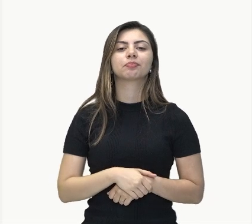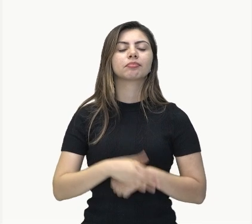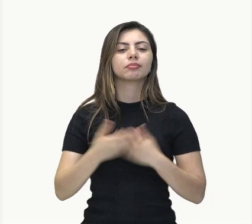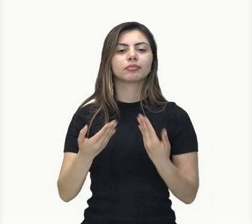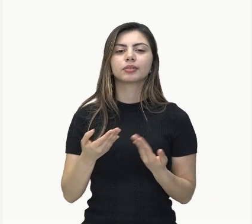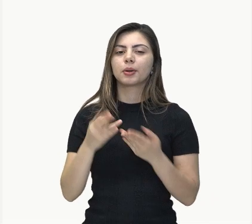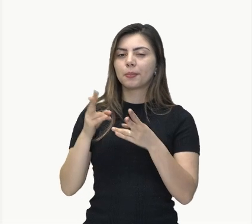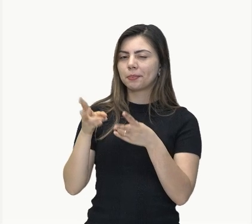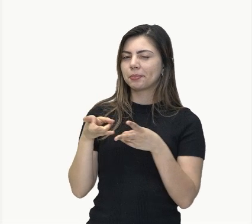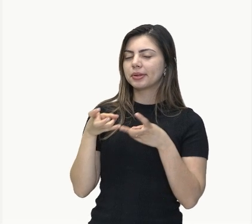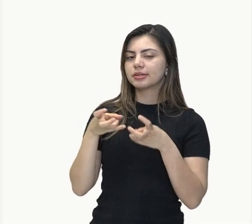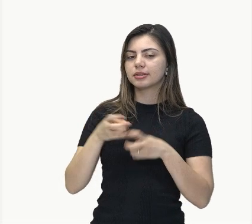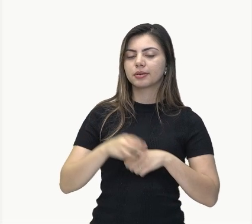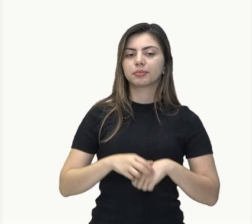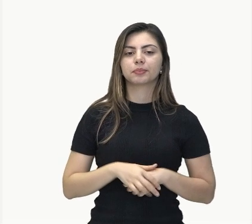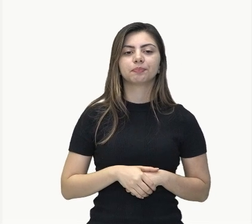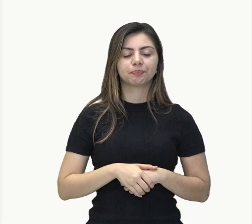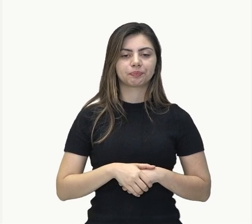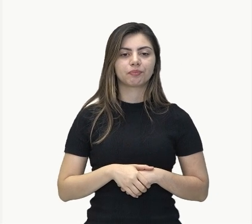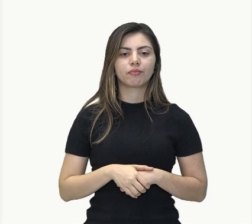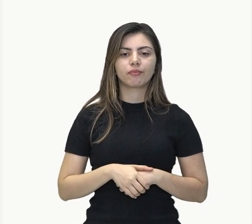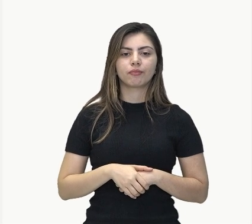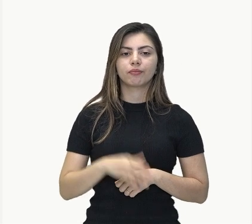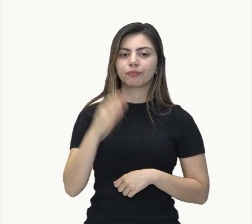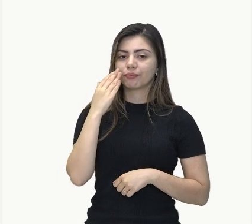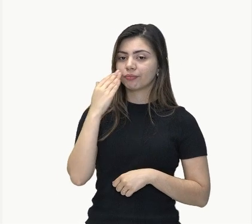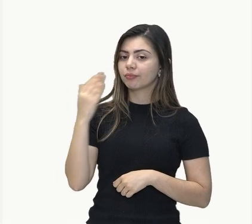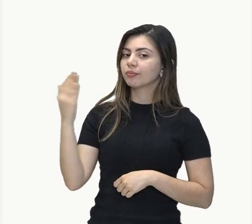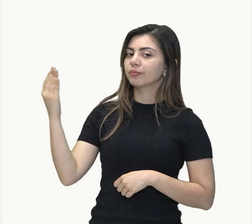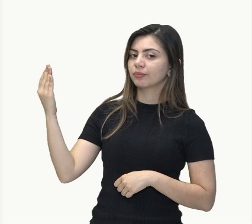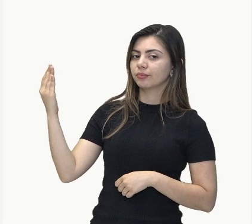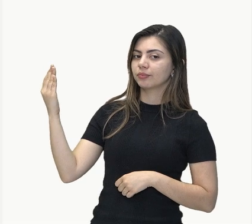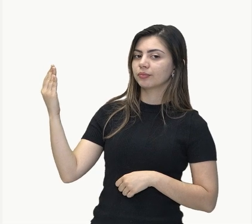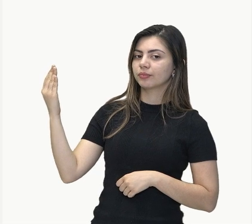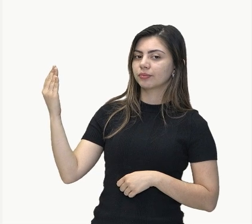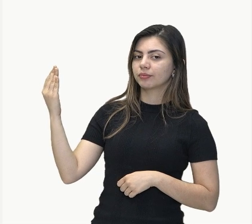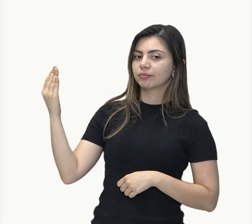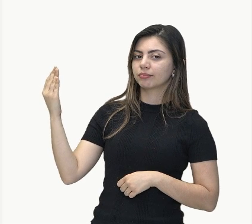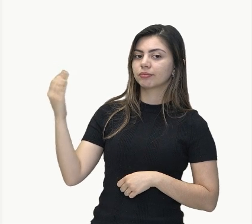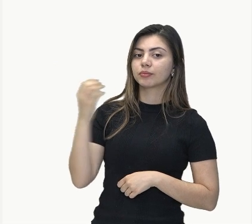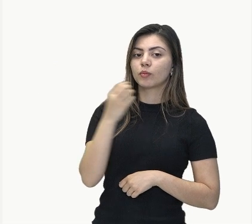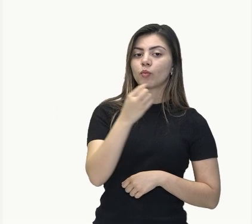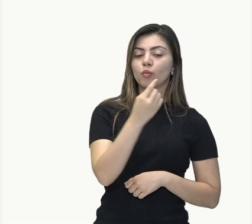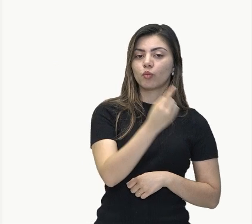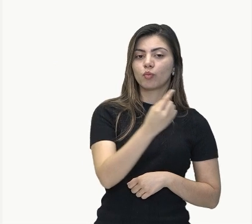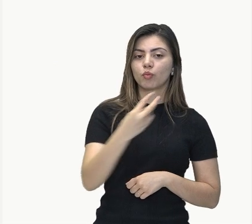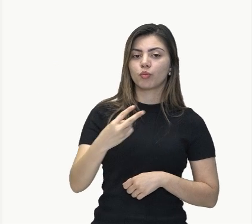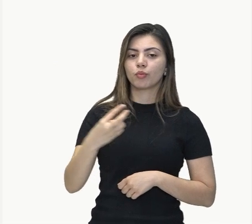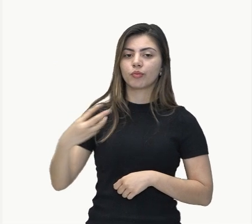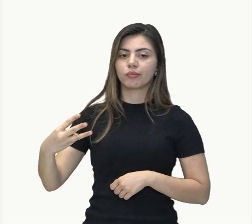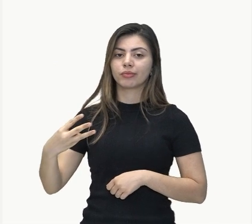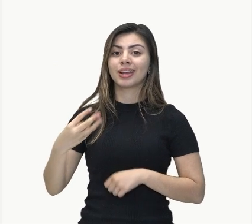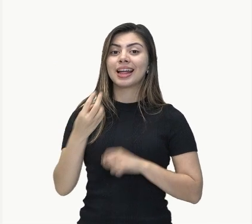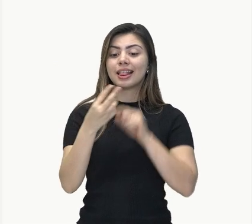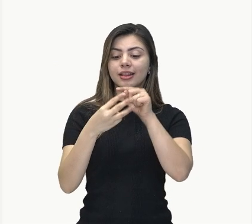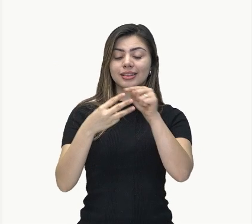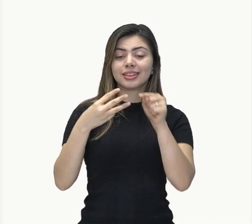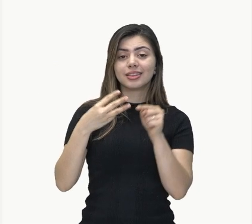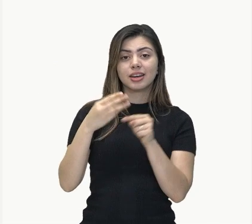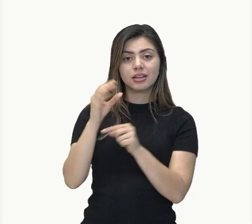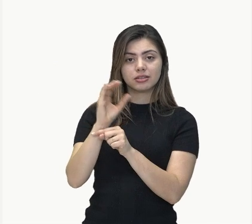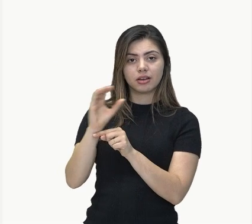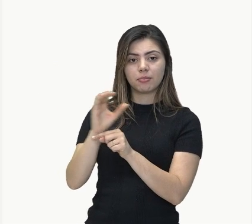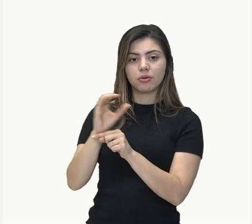observe aqui comigo. Eu tenho aqui, ó, 1, 2, 3. Eu tenho 3